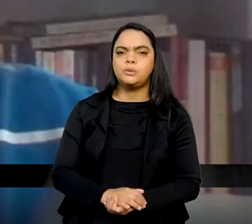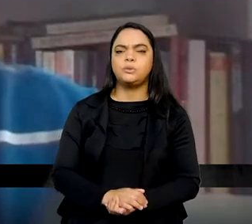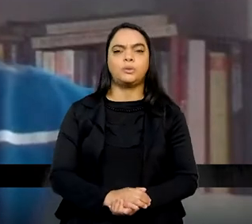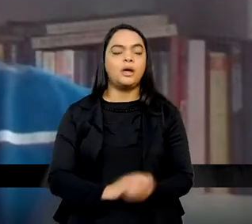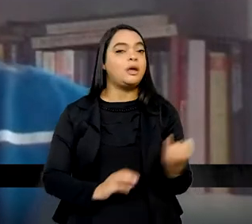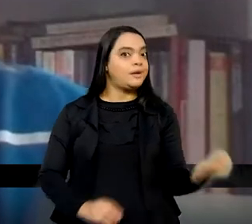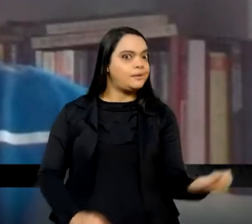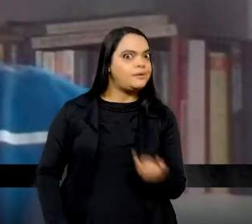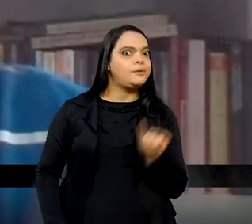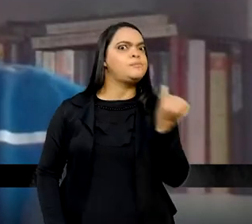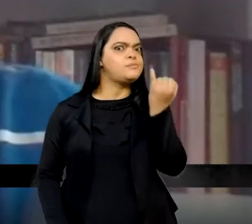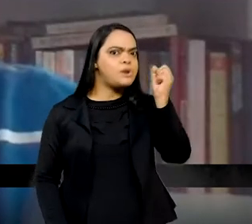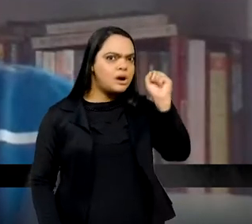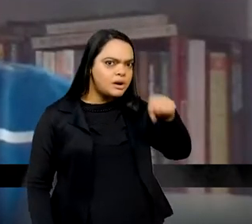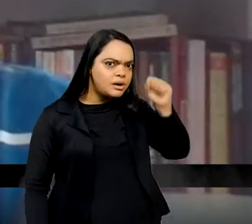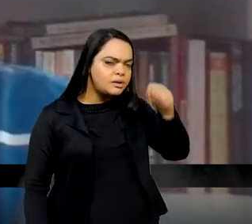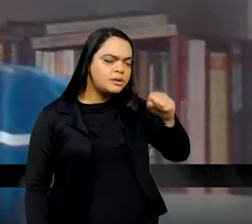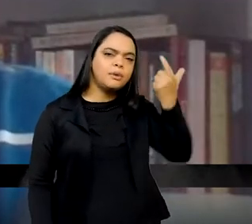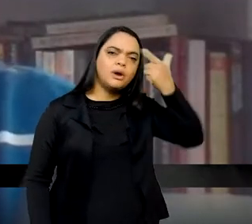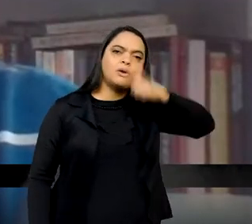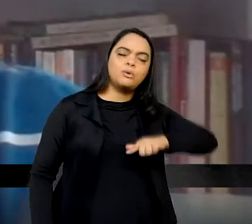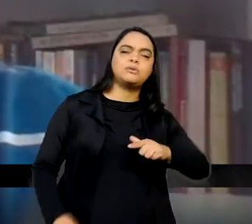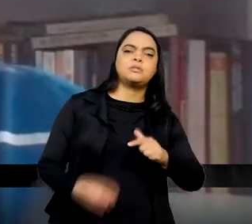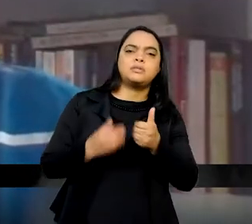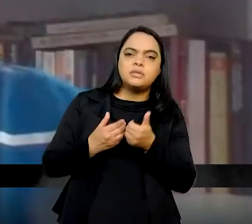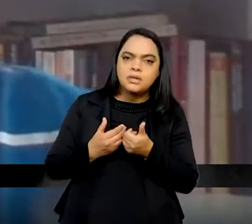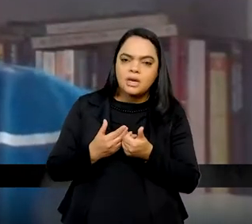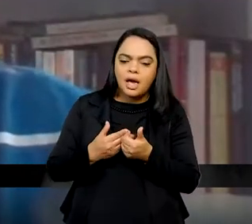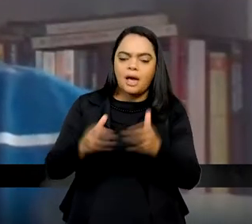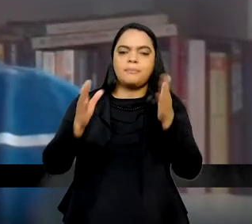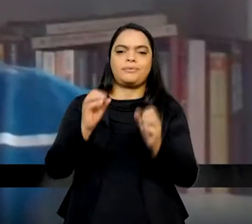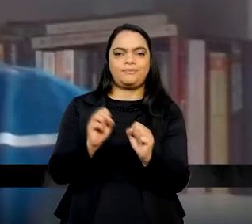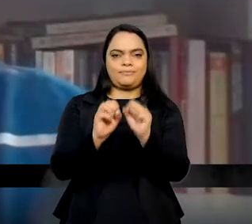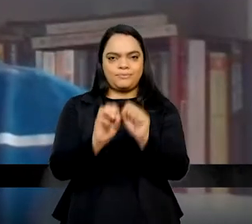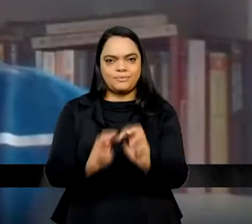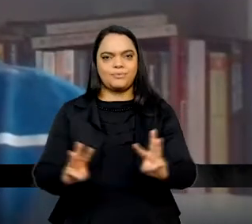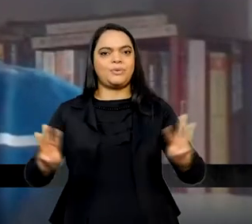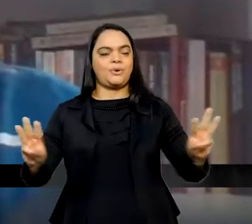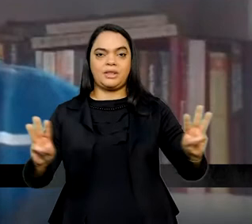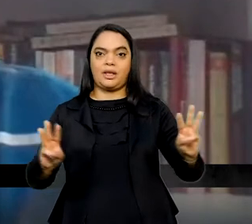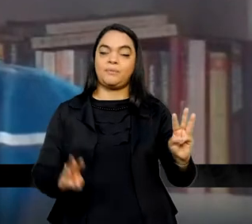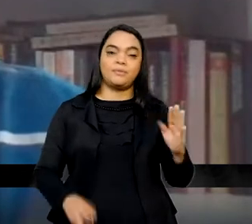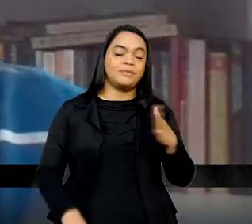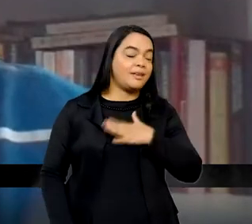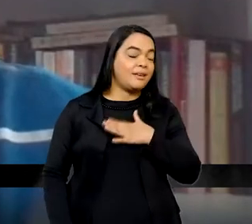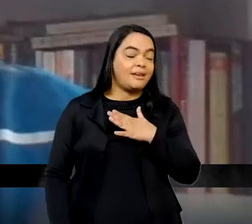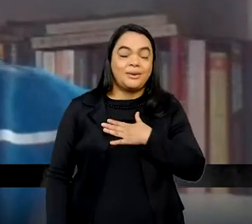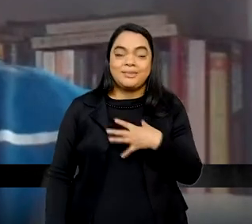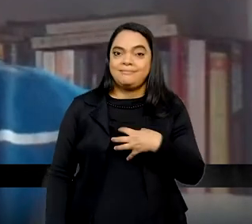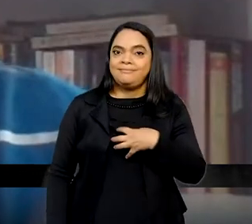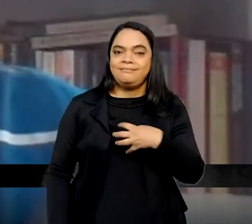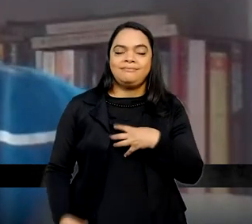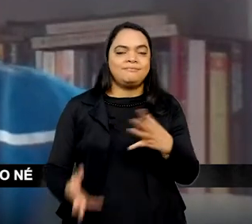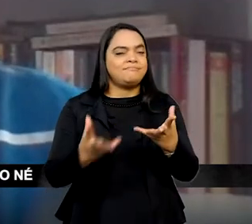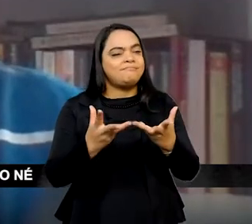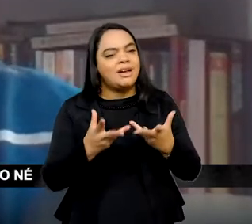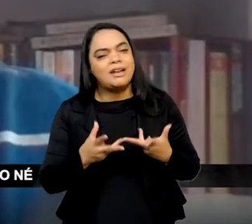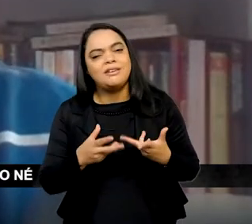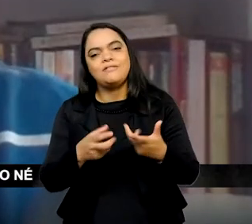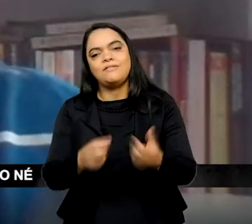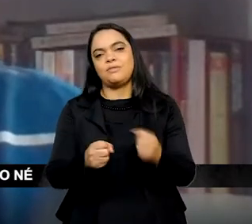acho que é muito importante para essa construção desse portal, dessa iniciativa que eu achei formidável, da gente poder